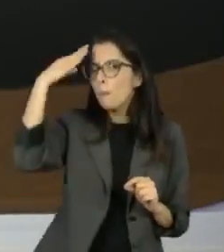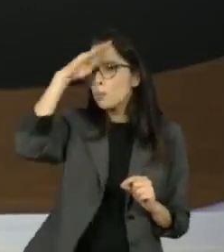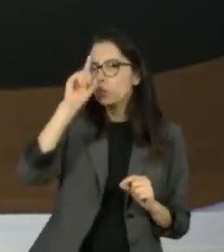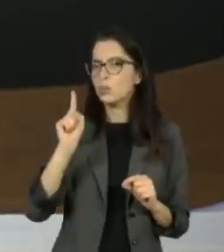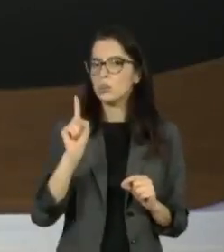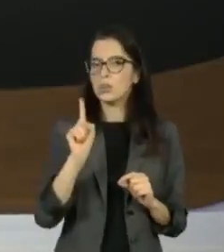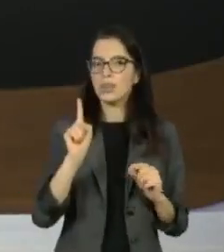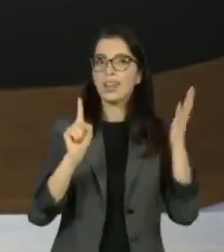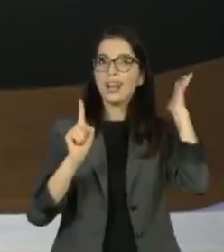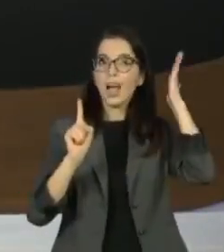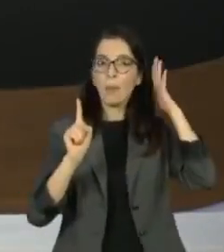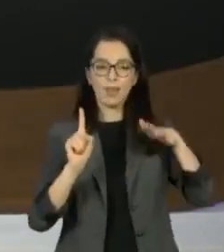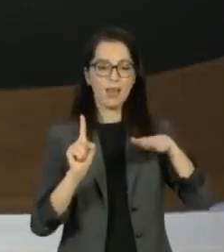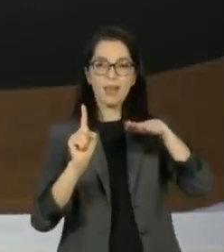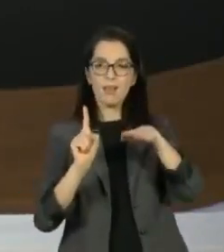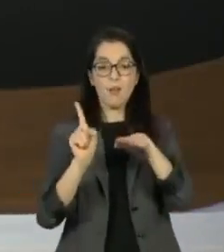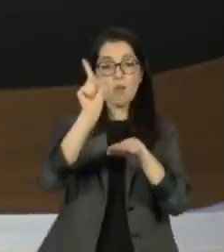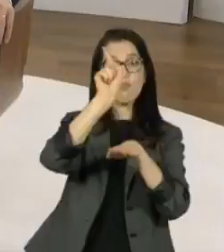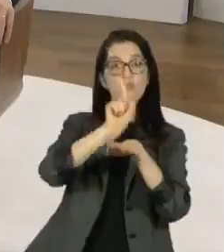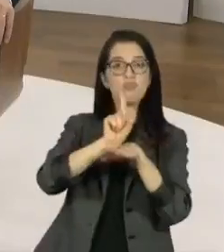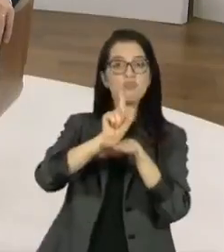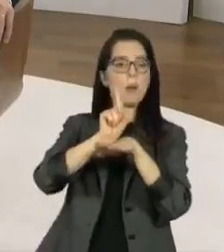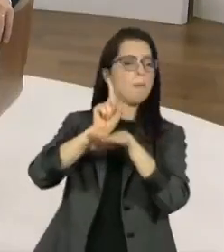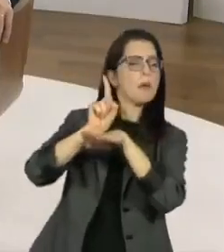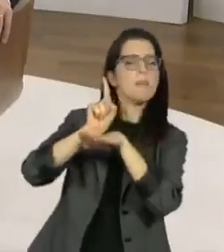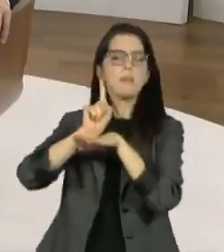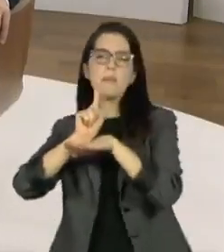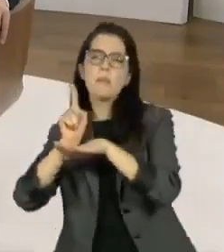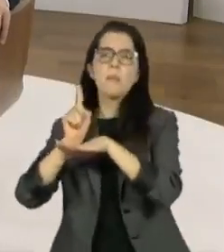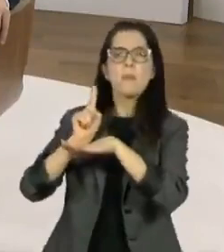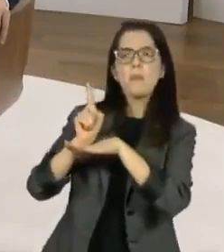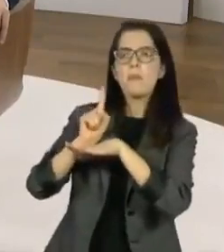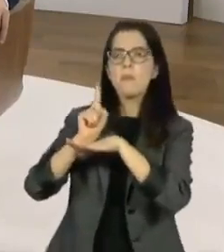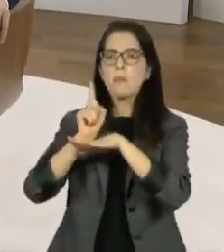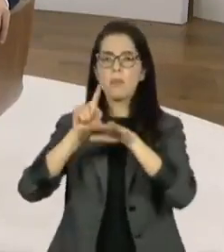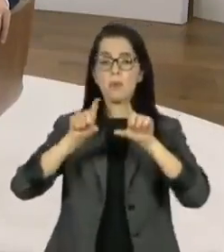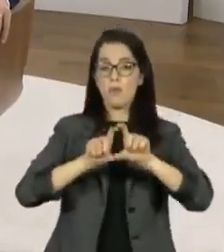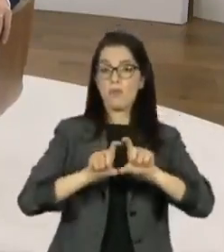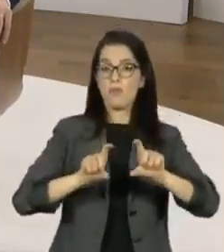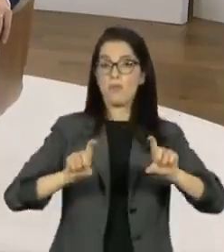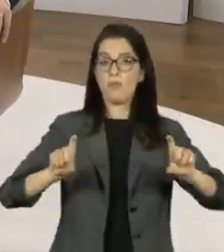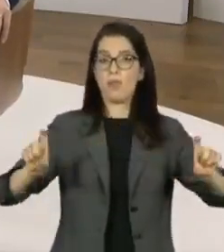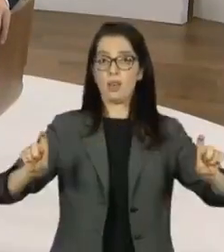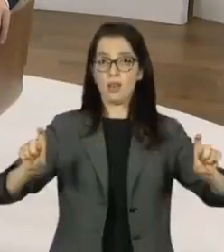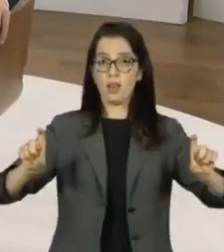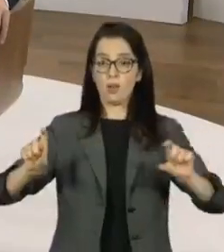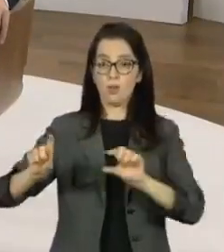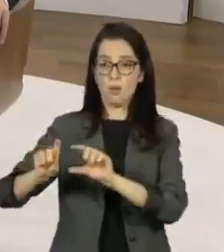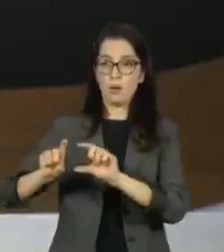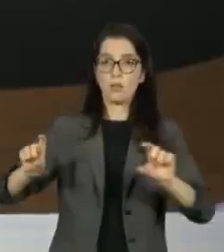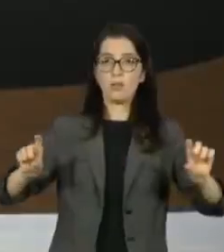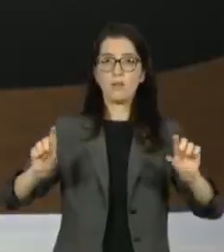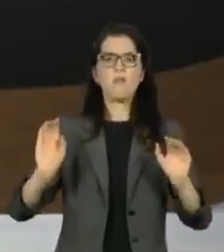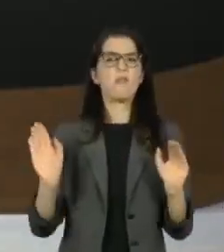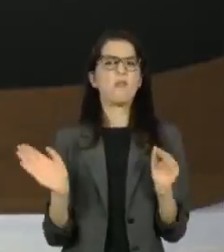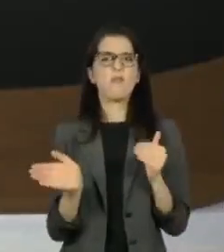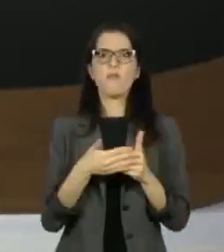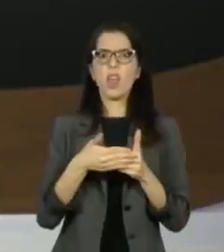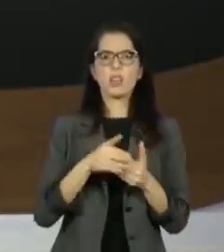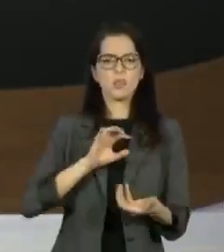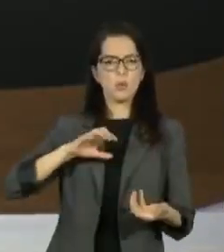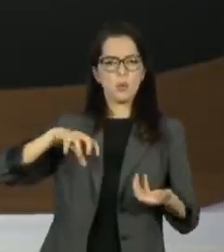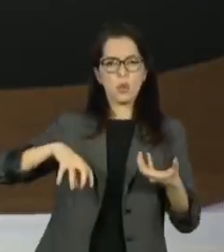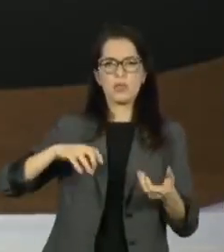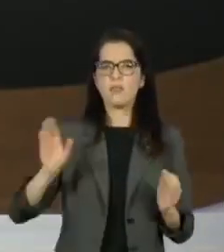para faixas pedindo o fechamento do Congresso e do Supremo. Esses atos do Jair Bolsonaro são menos graves que as